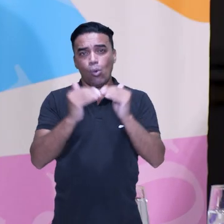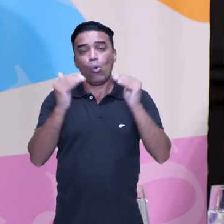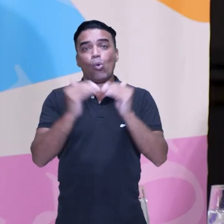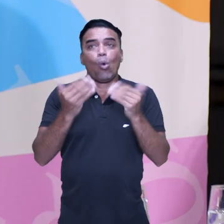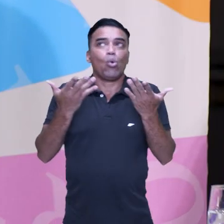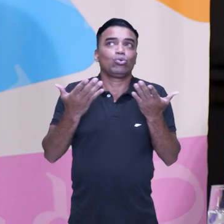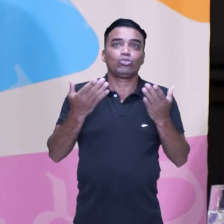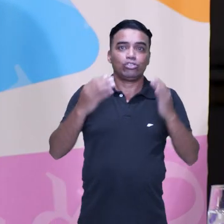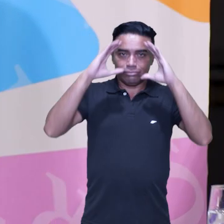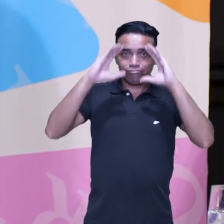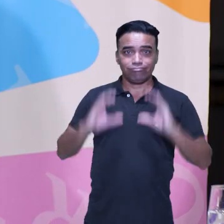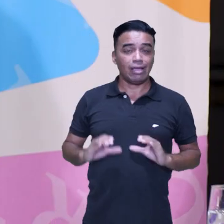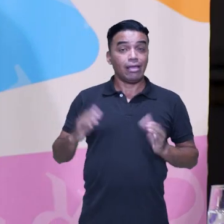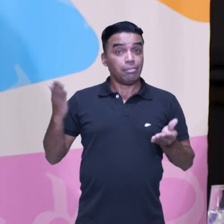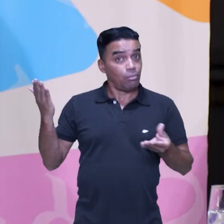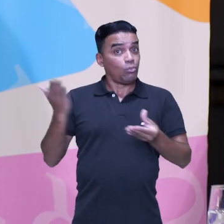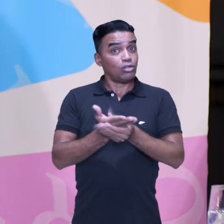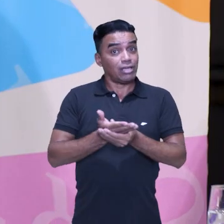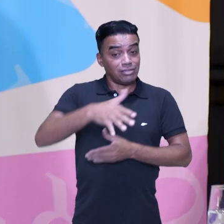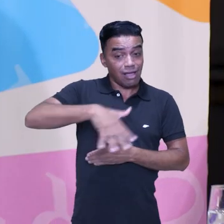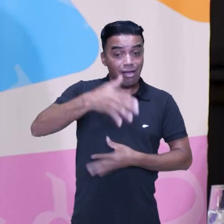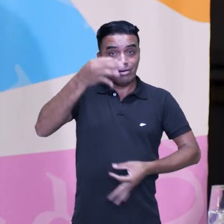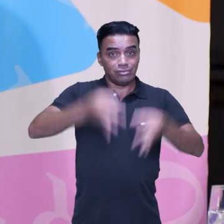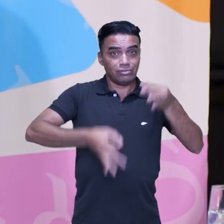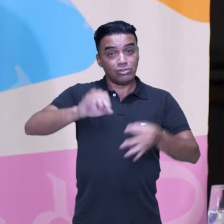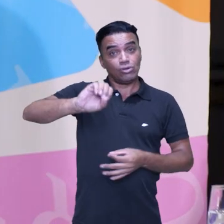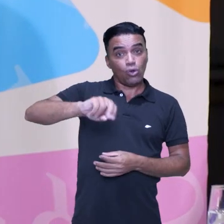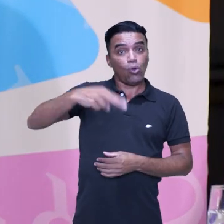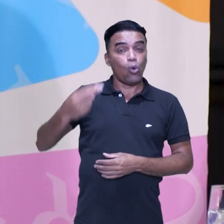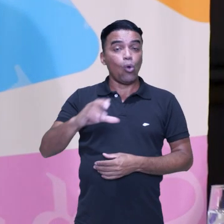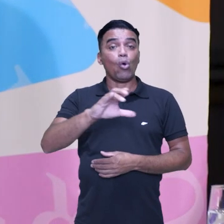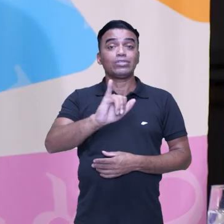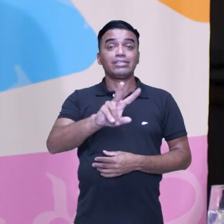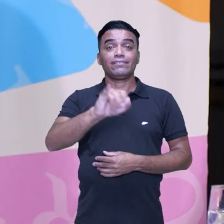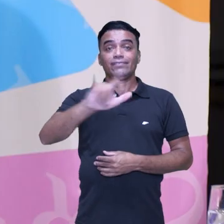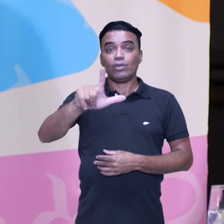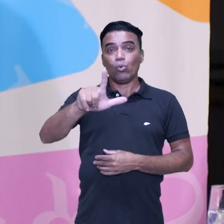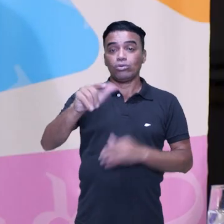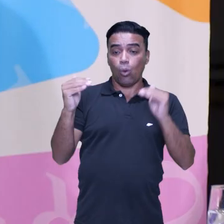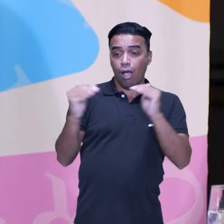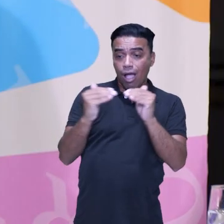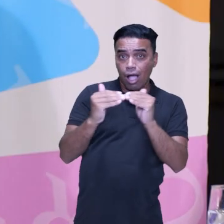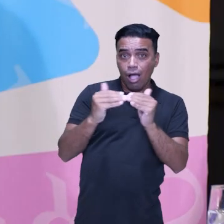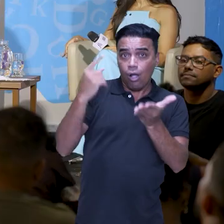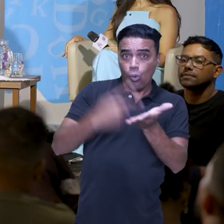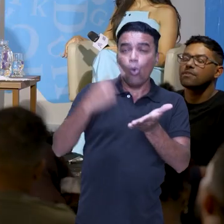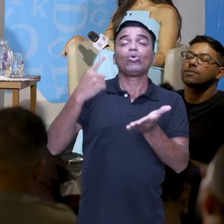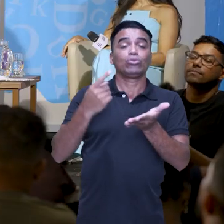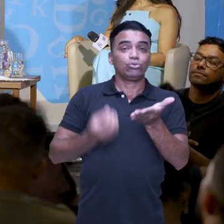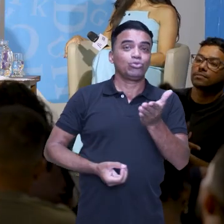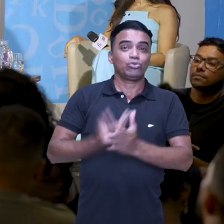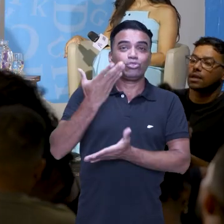de conduta em processos judiciais ou em inquéritos civis, que, por meio desses acordos, geraram